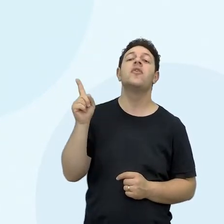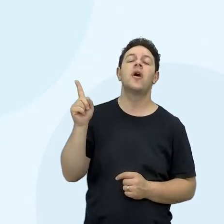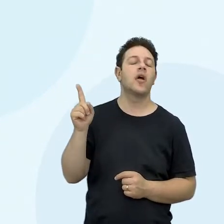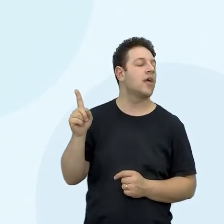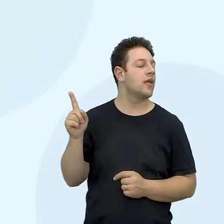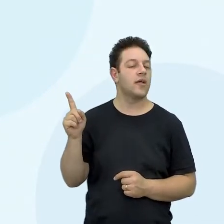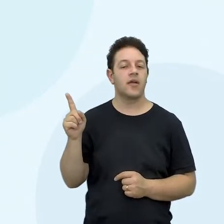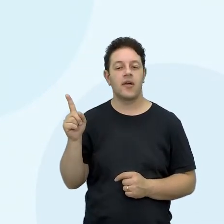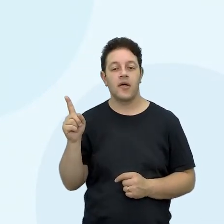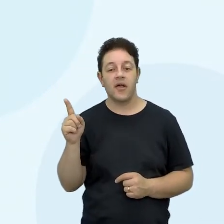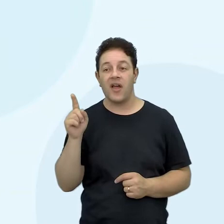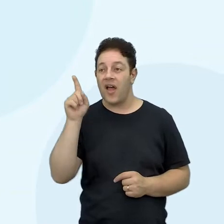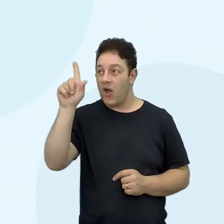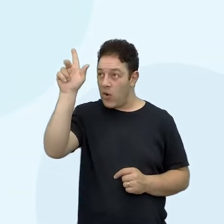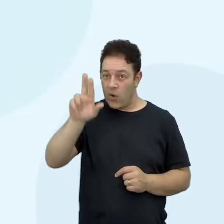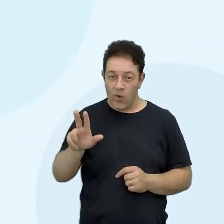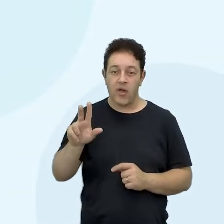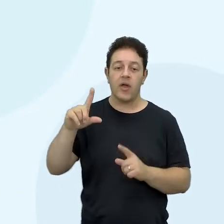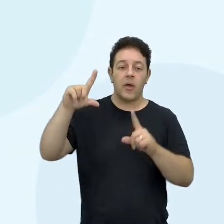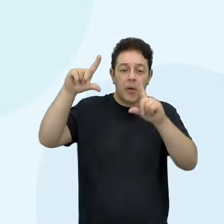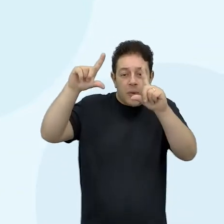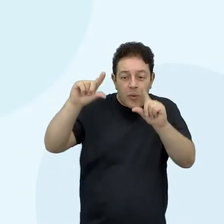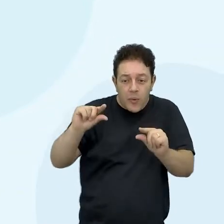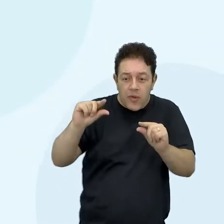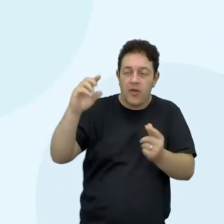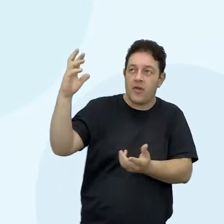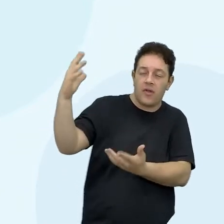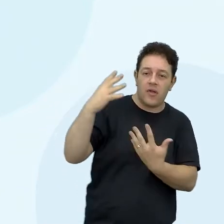é reduzida.